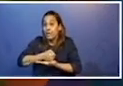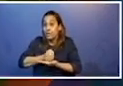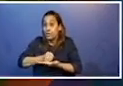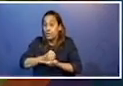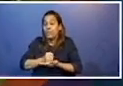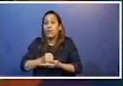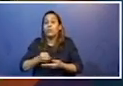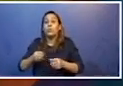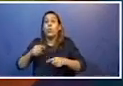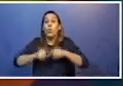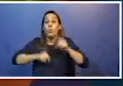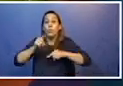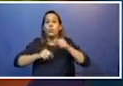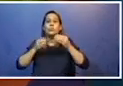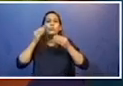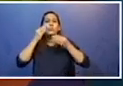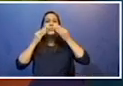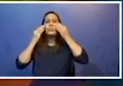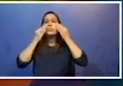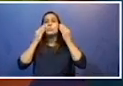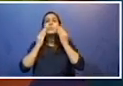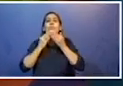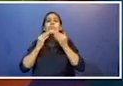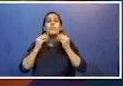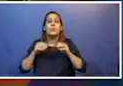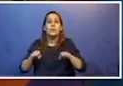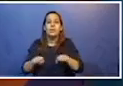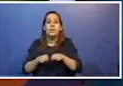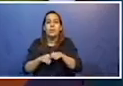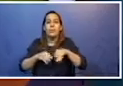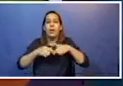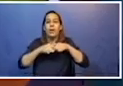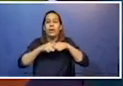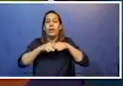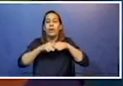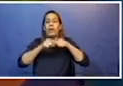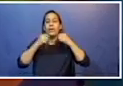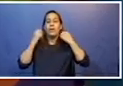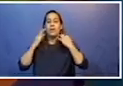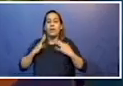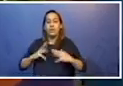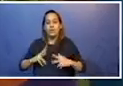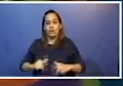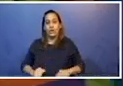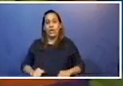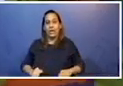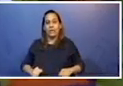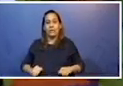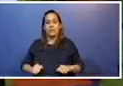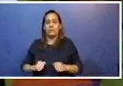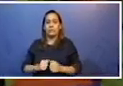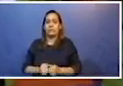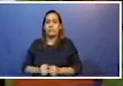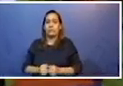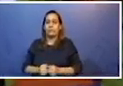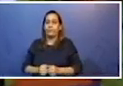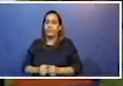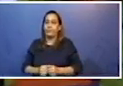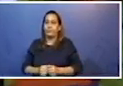de beleza e também produtos de higiene. Então, em vários campos é utilizada.